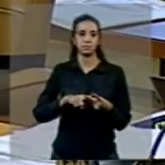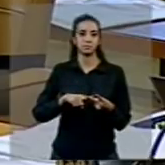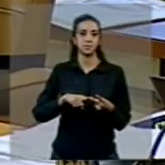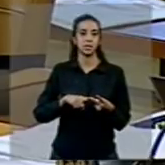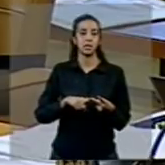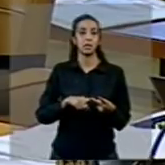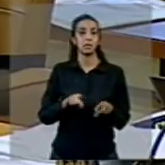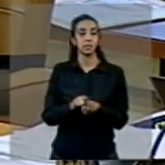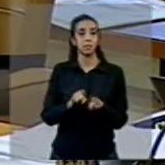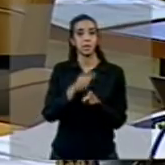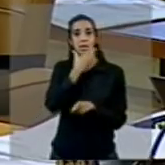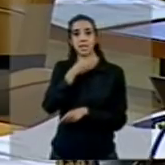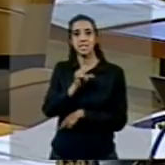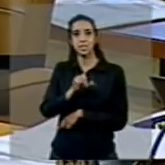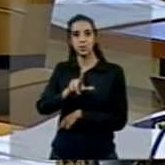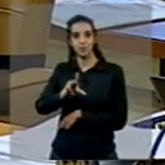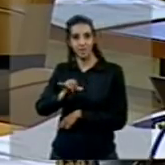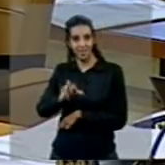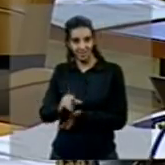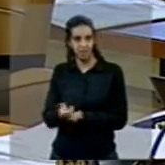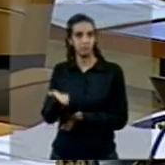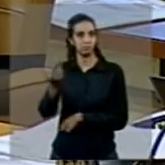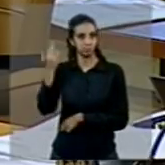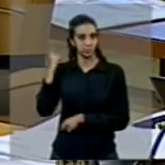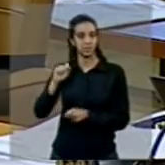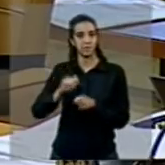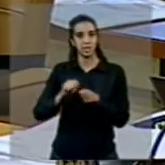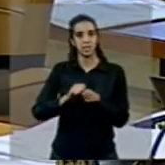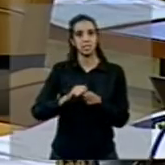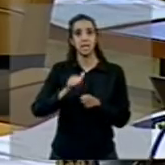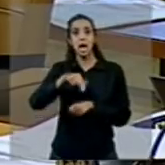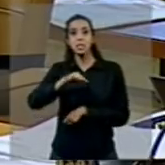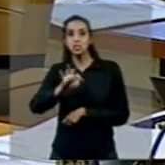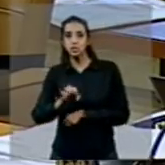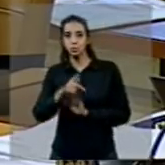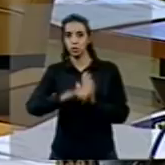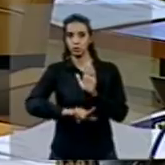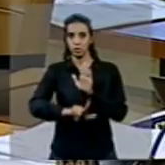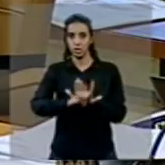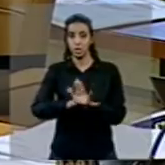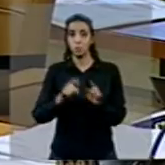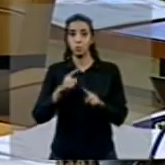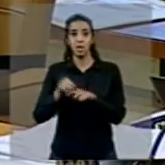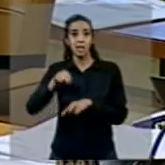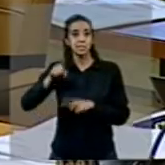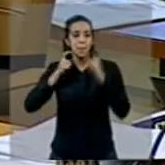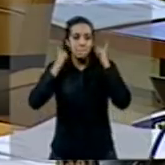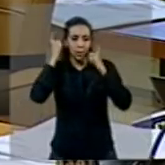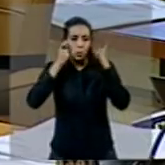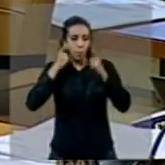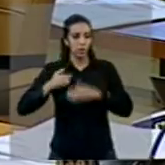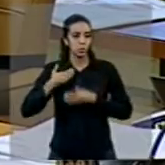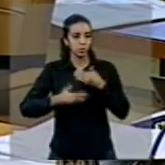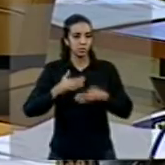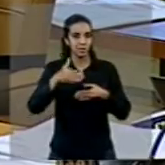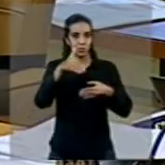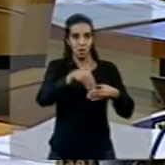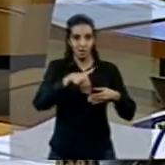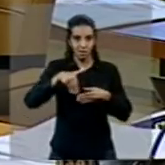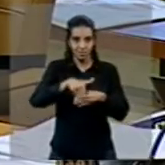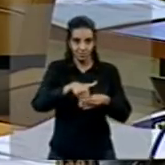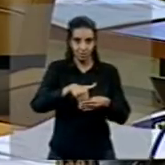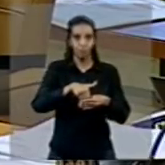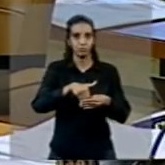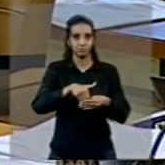Silveira, a encaminhar aquele anteprojeto de lei com a preocupação da lisura do processo